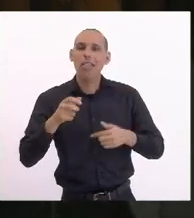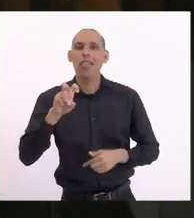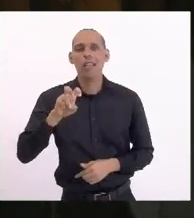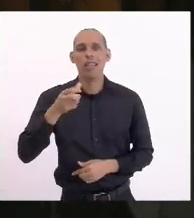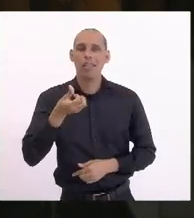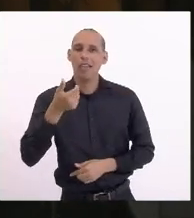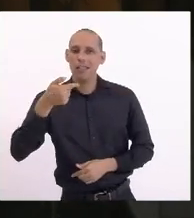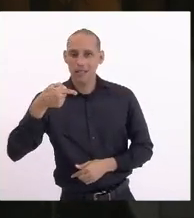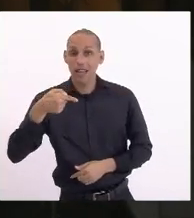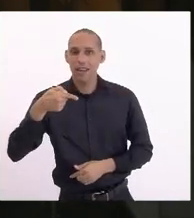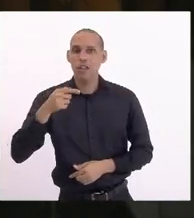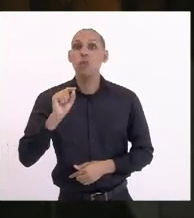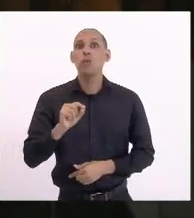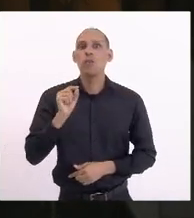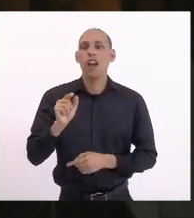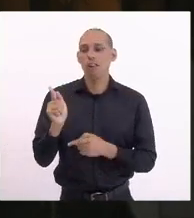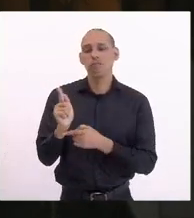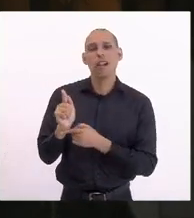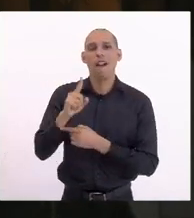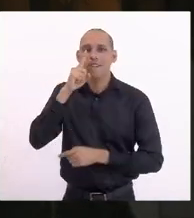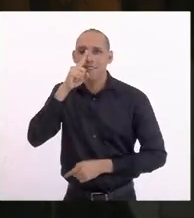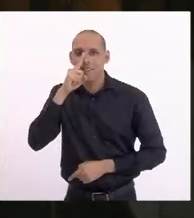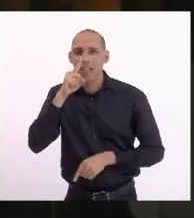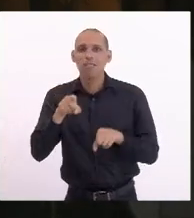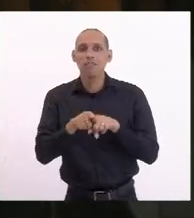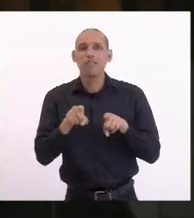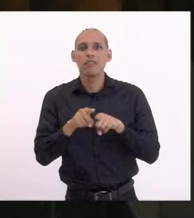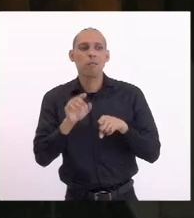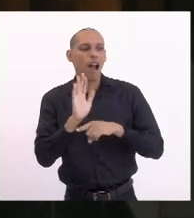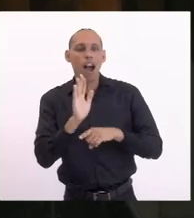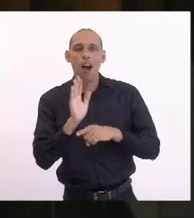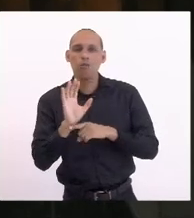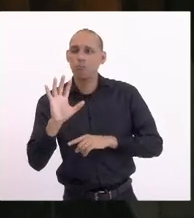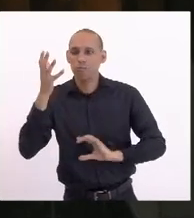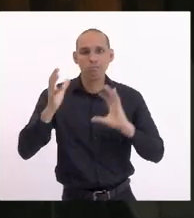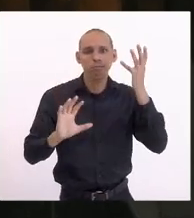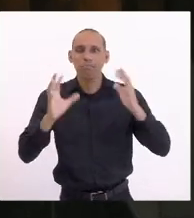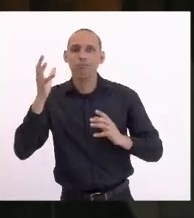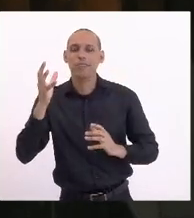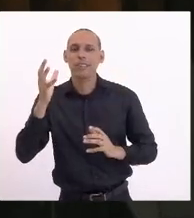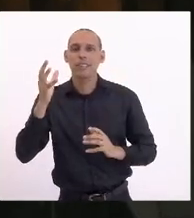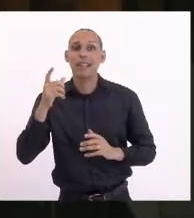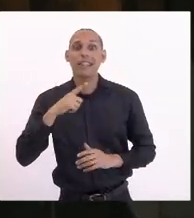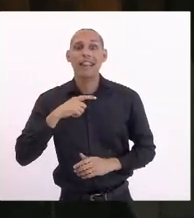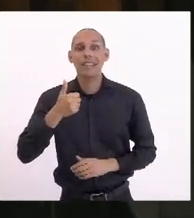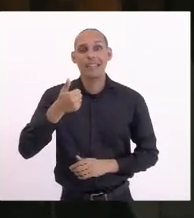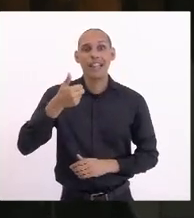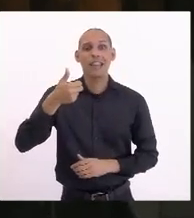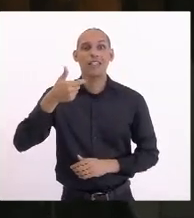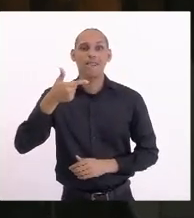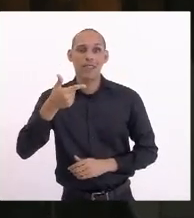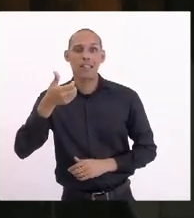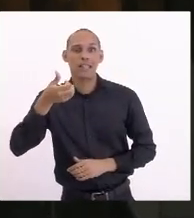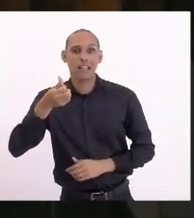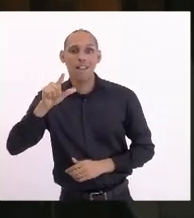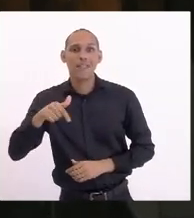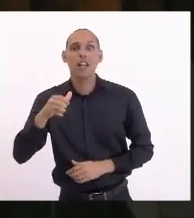5617, gestão de risco e reparação de acidentes e catástrofes. Tem 126,9